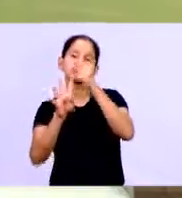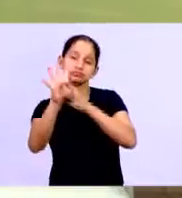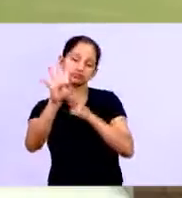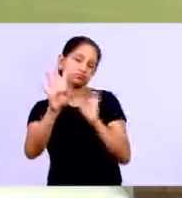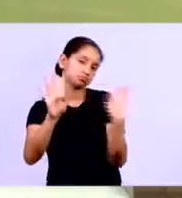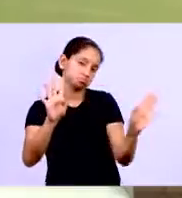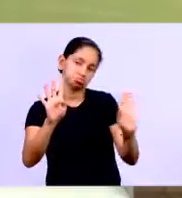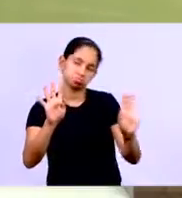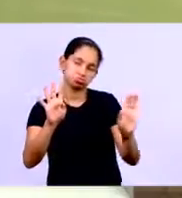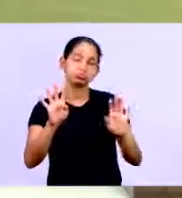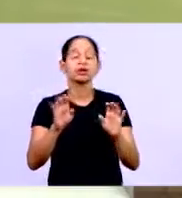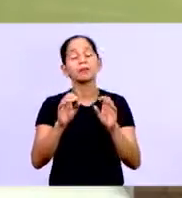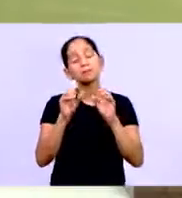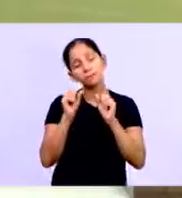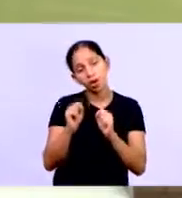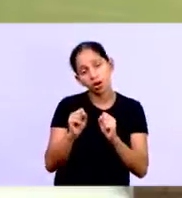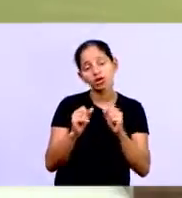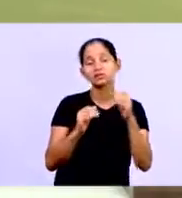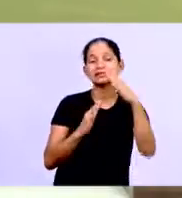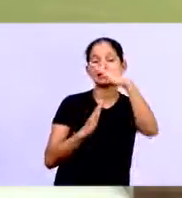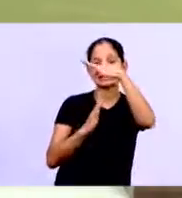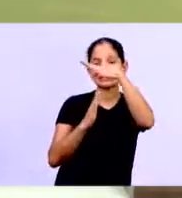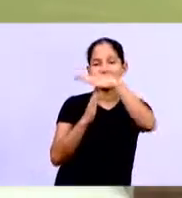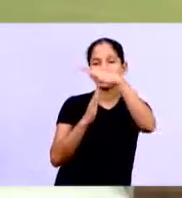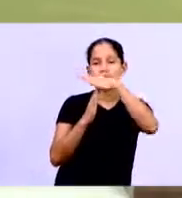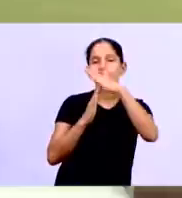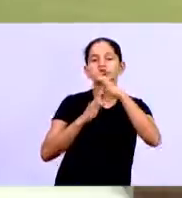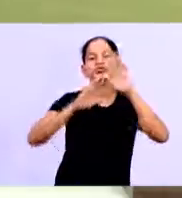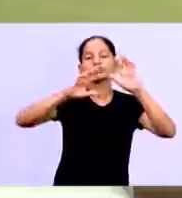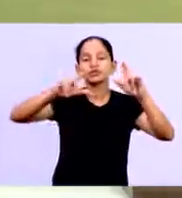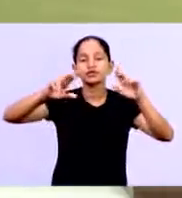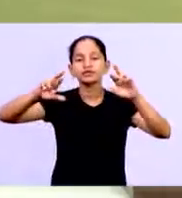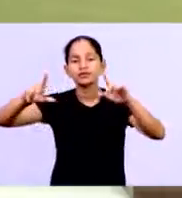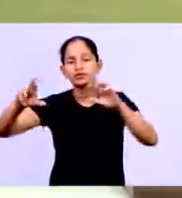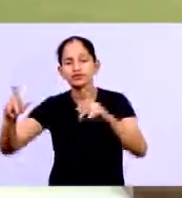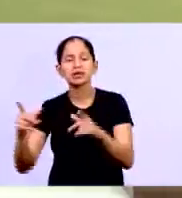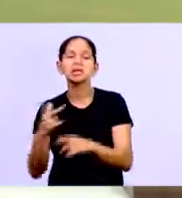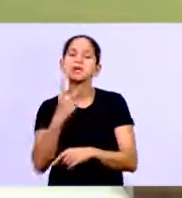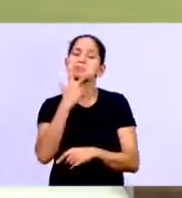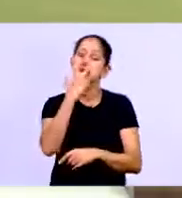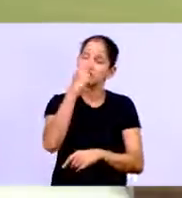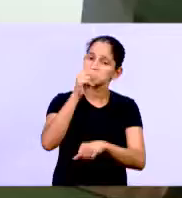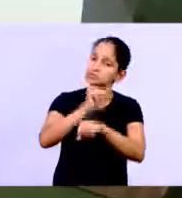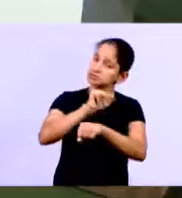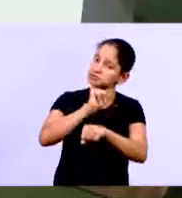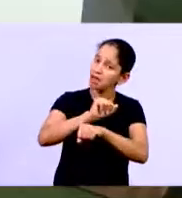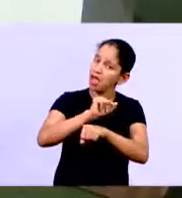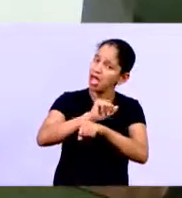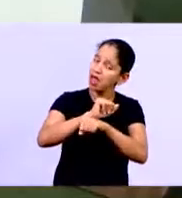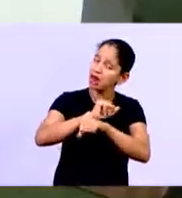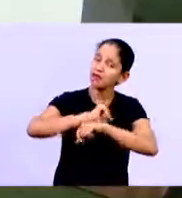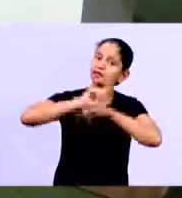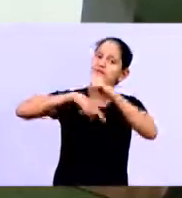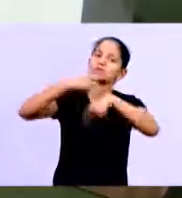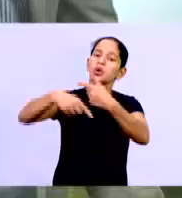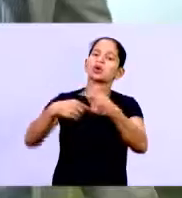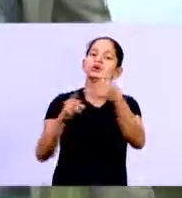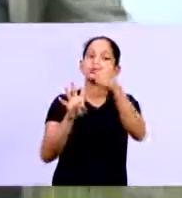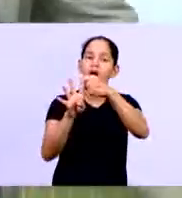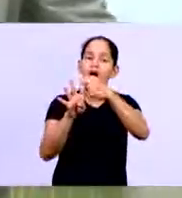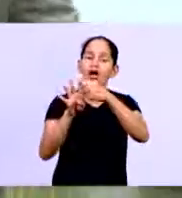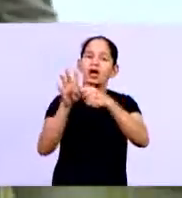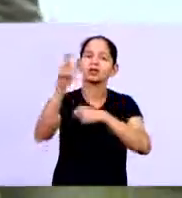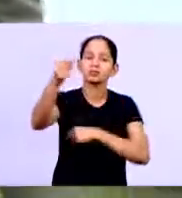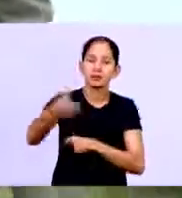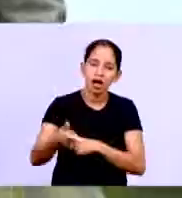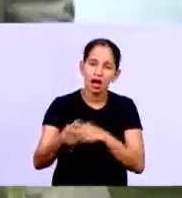diferida, onde você tem um prazo diferente para pagar, como se fosse uma carência. Carência, isso. Você tem um período de carência. A palavra